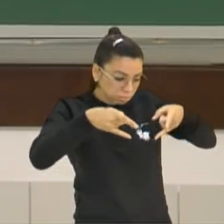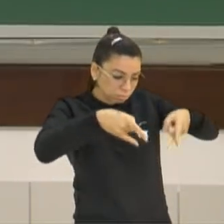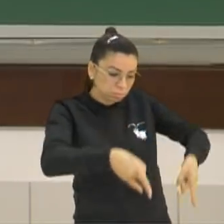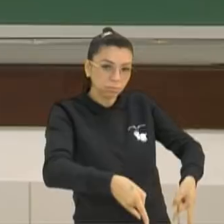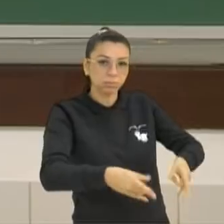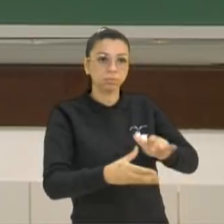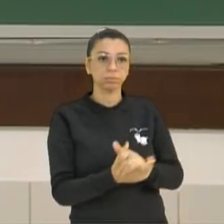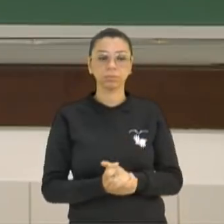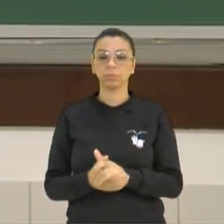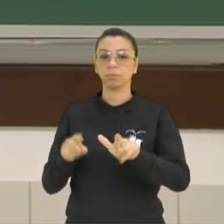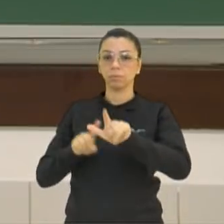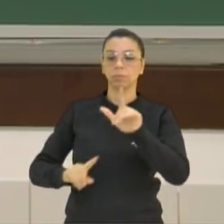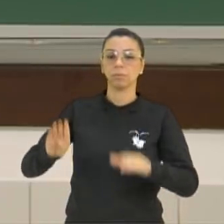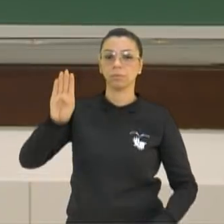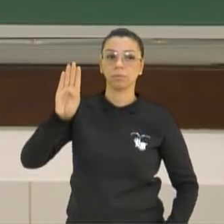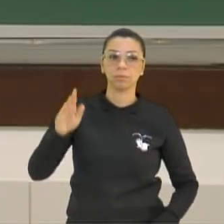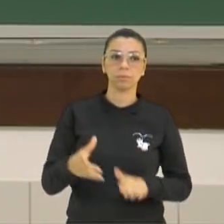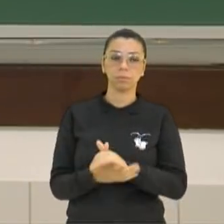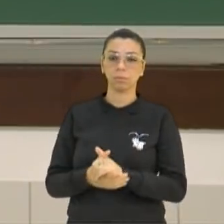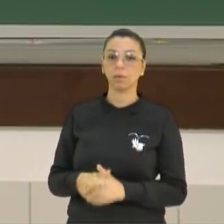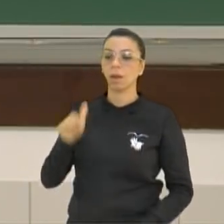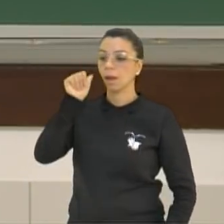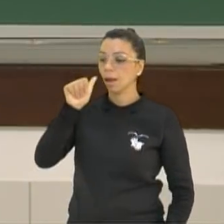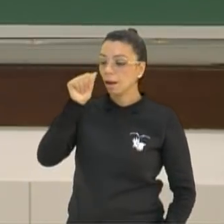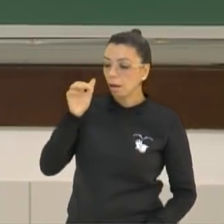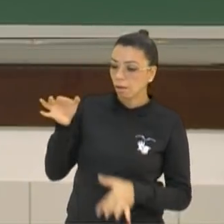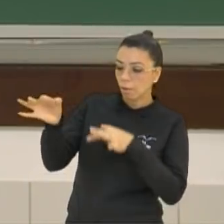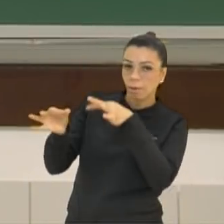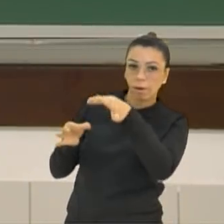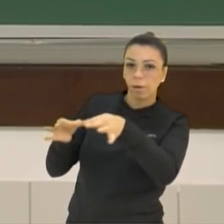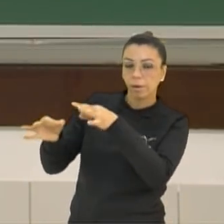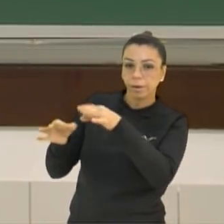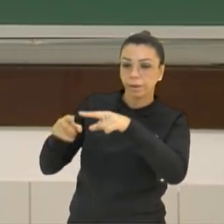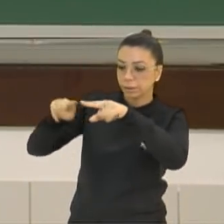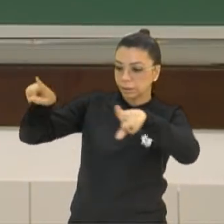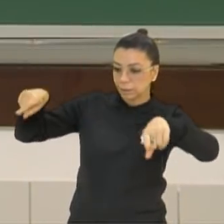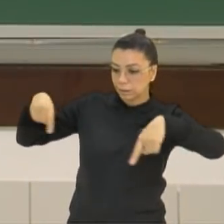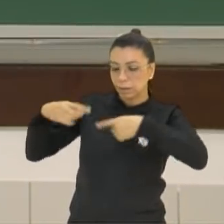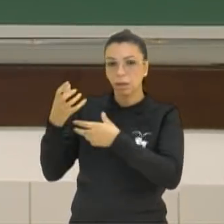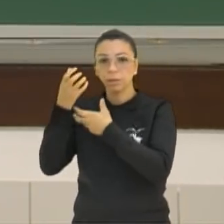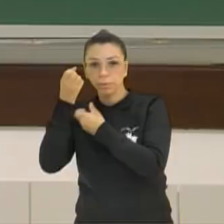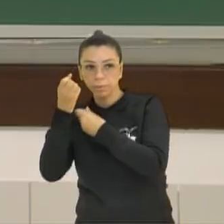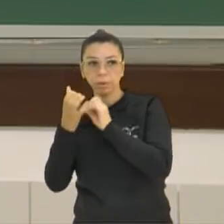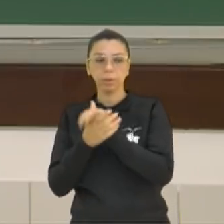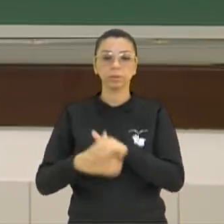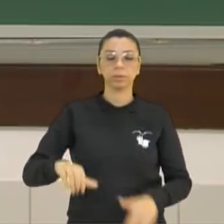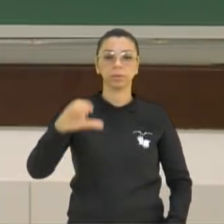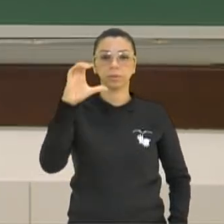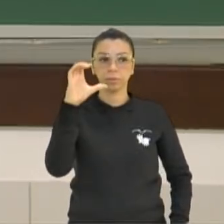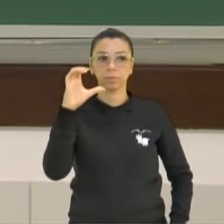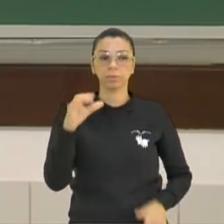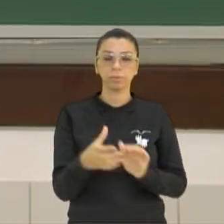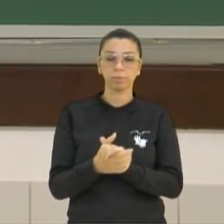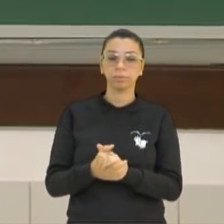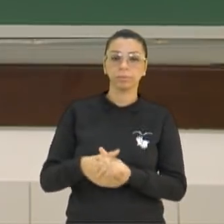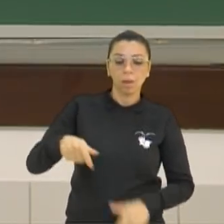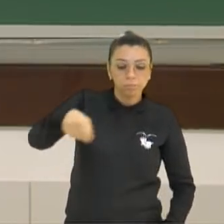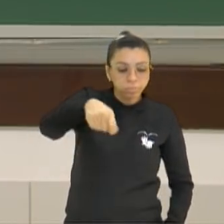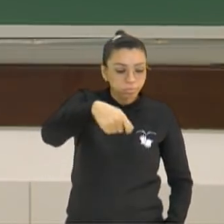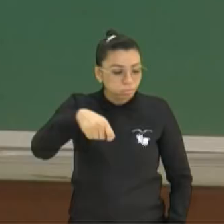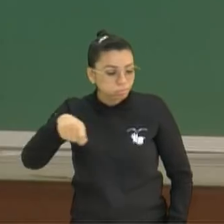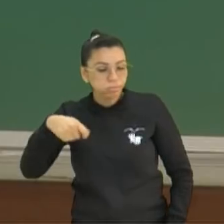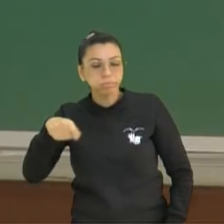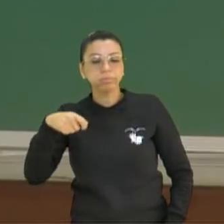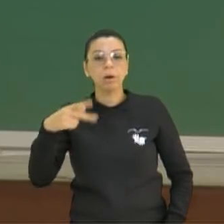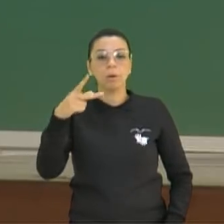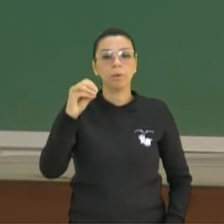cama. Na letra B, ela está organizando o quarto. E na letra C, está limpando, tirando pó.